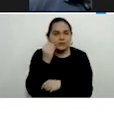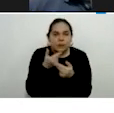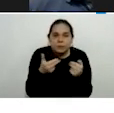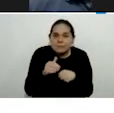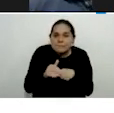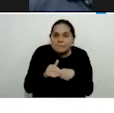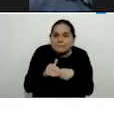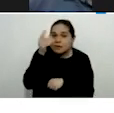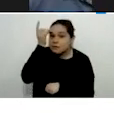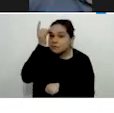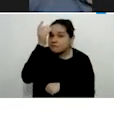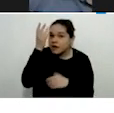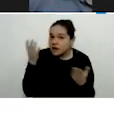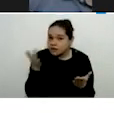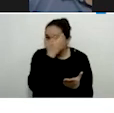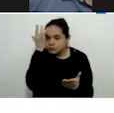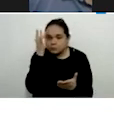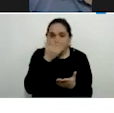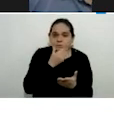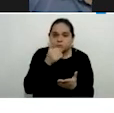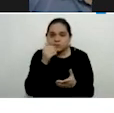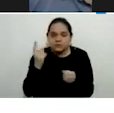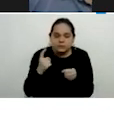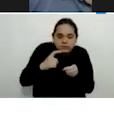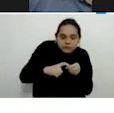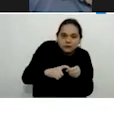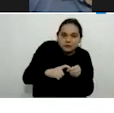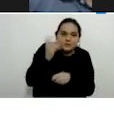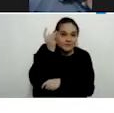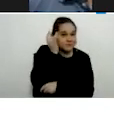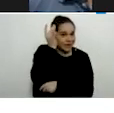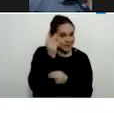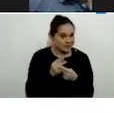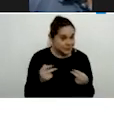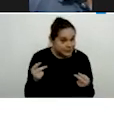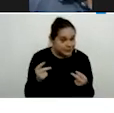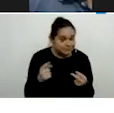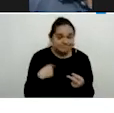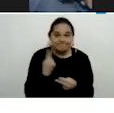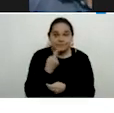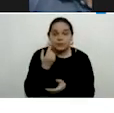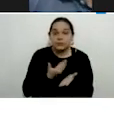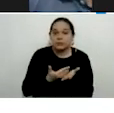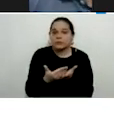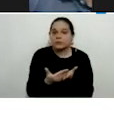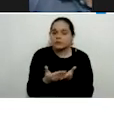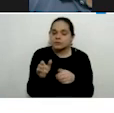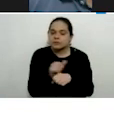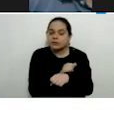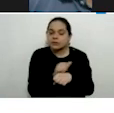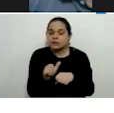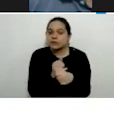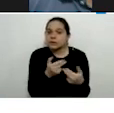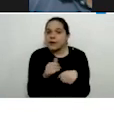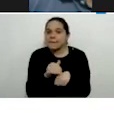deixar para o associado essas coisas mais fáceis, a gente começou a modernizar algumas coisas e entre elas